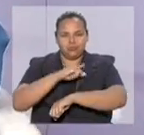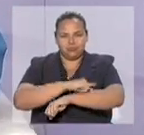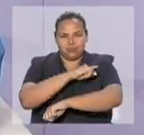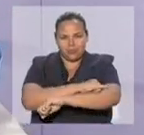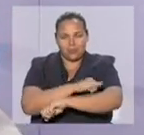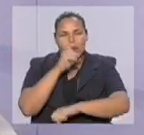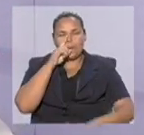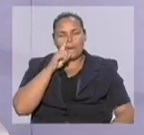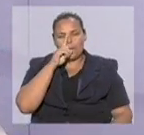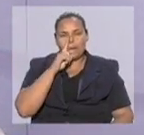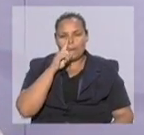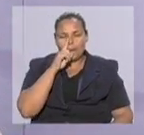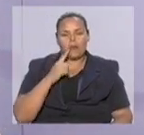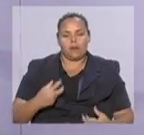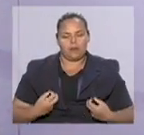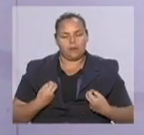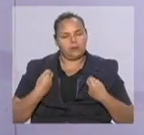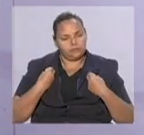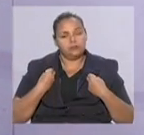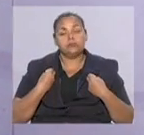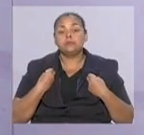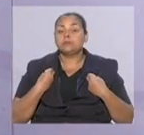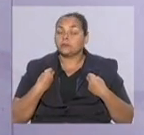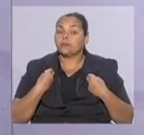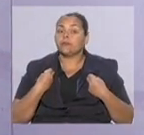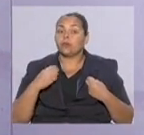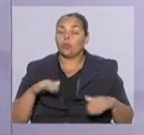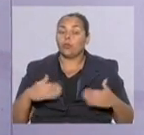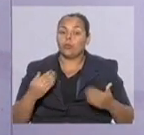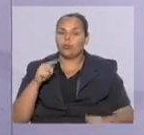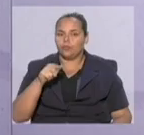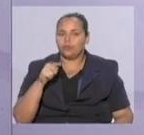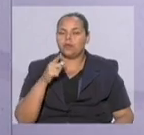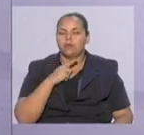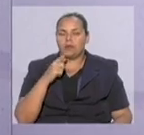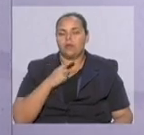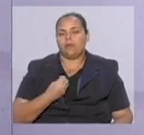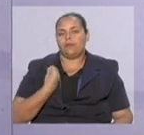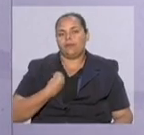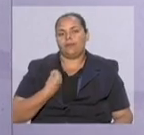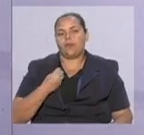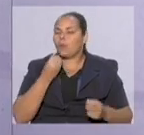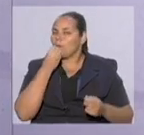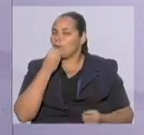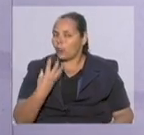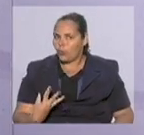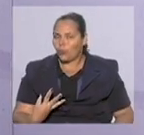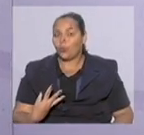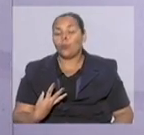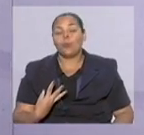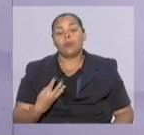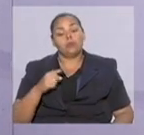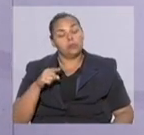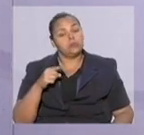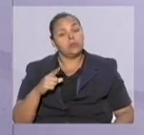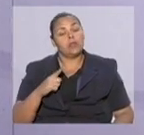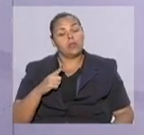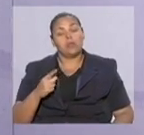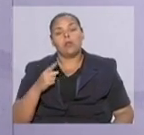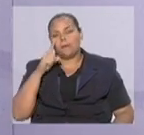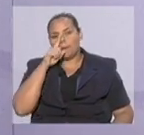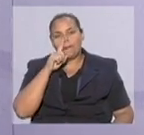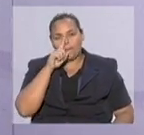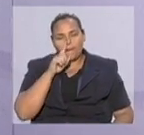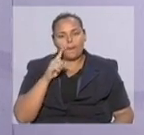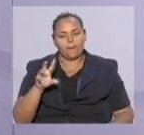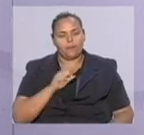grande fator de risco para câncer. Então, quando você tem uma qualidade de vida boa, você vai ter menos